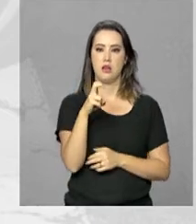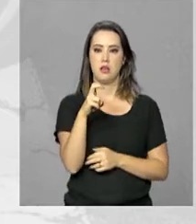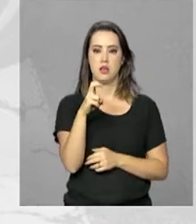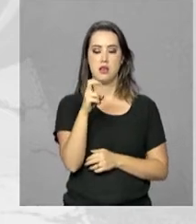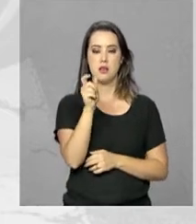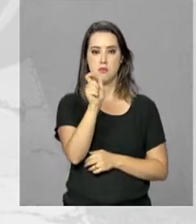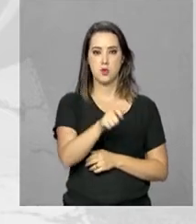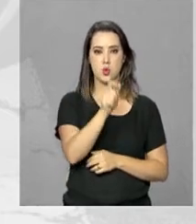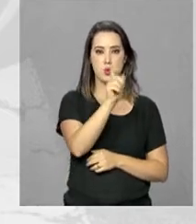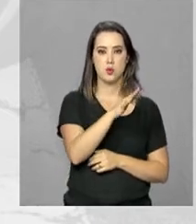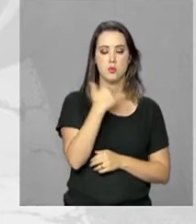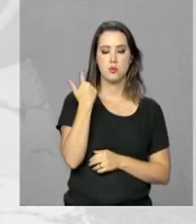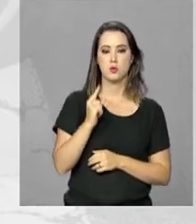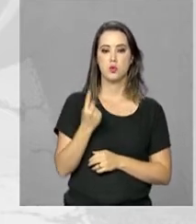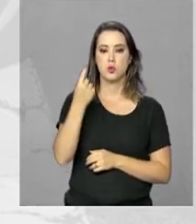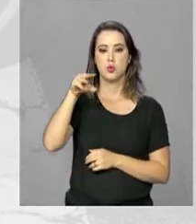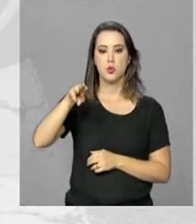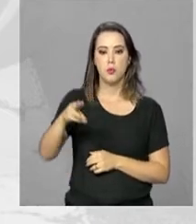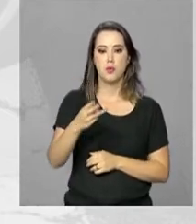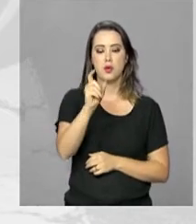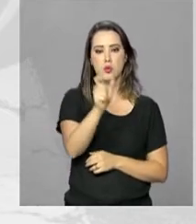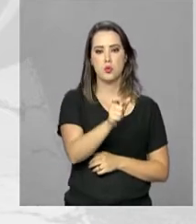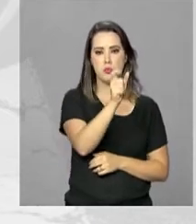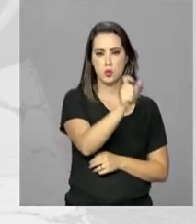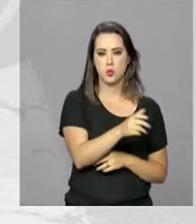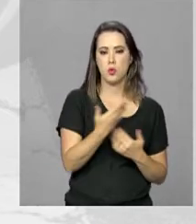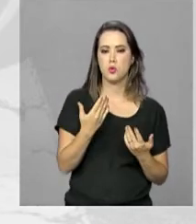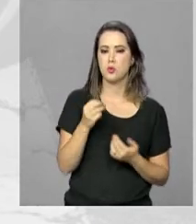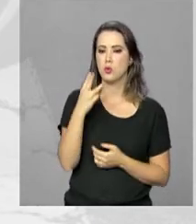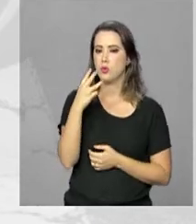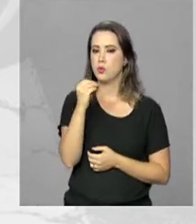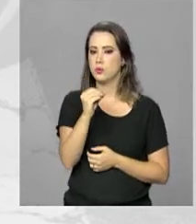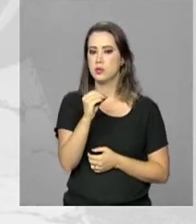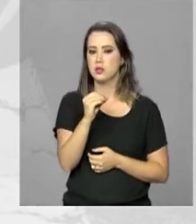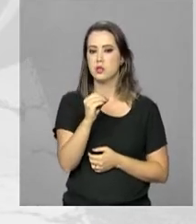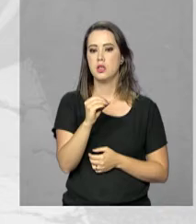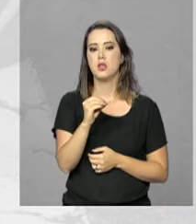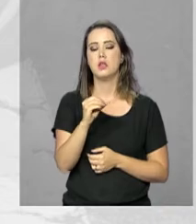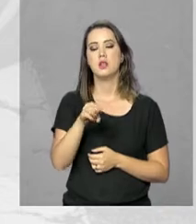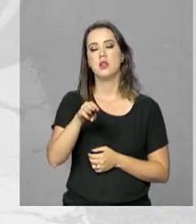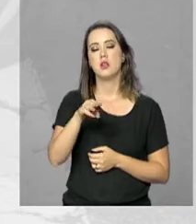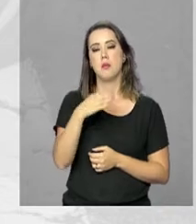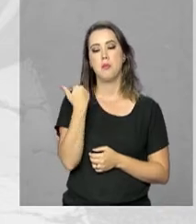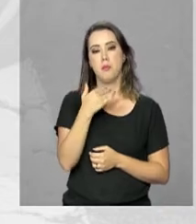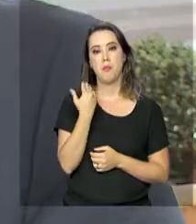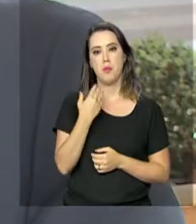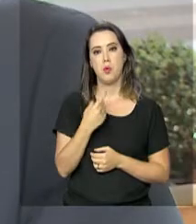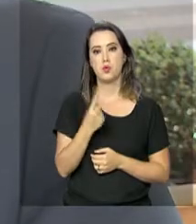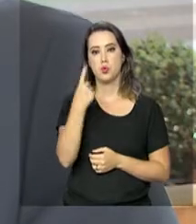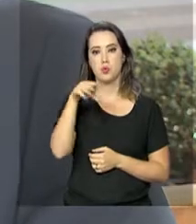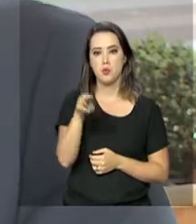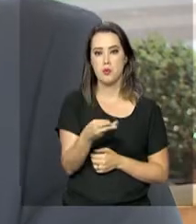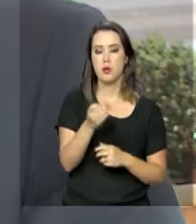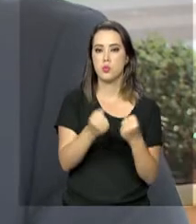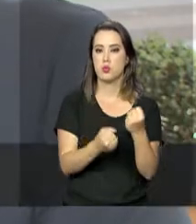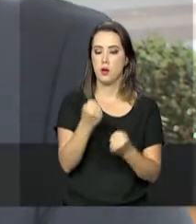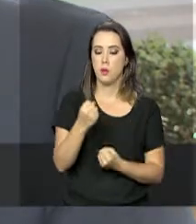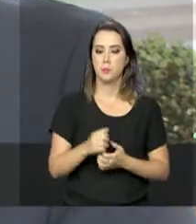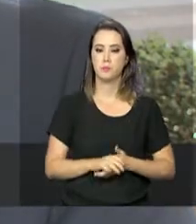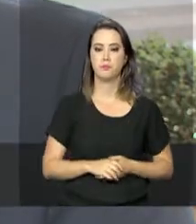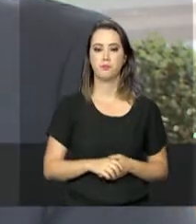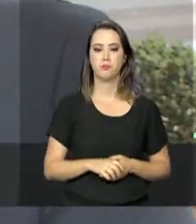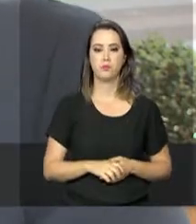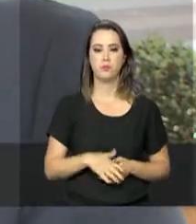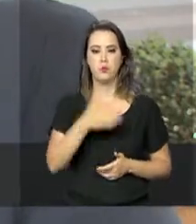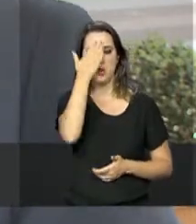mortes a cada um milhão de habitantes ou 30 mortes a cada um milhão de veículos eu acredito que o